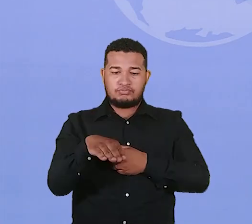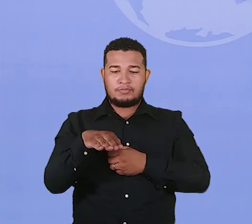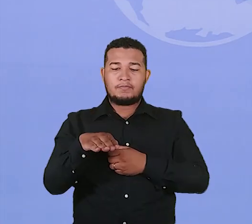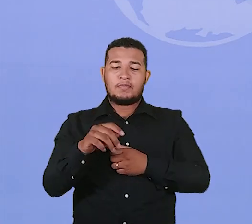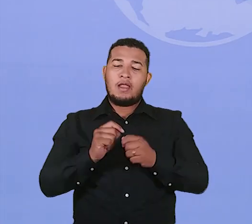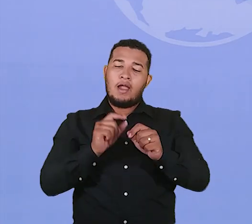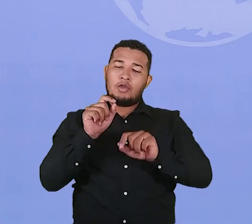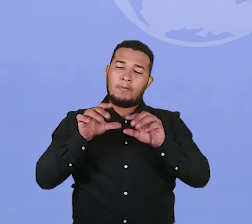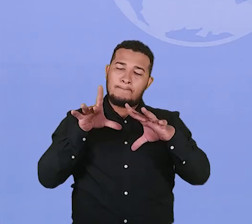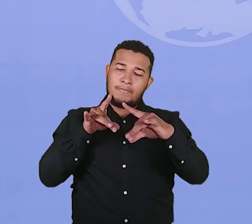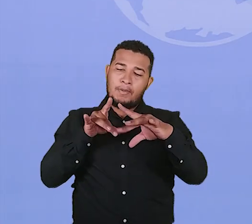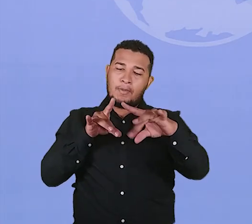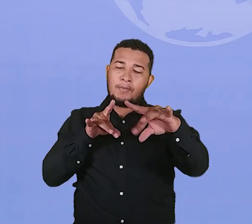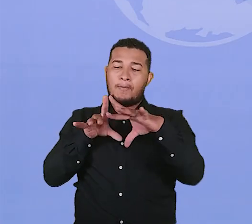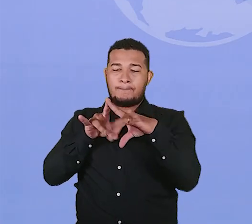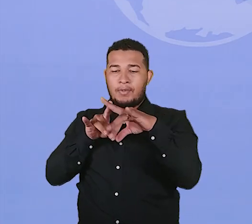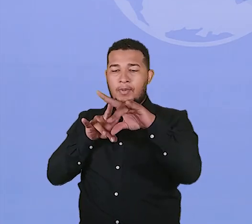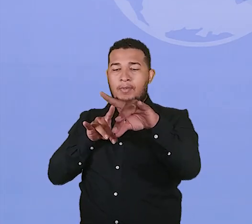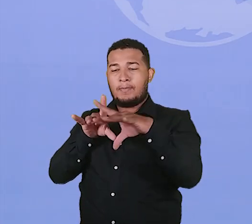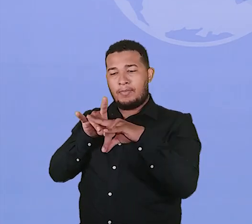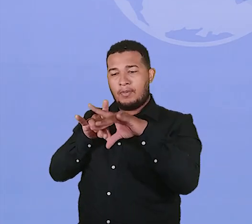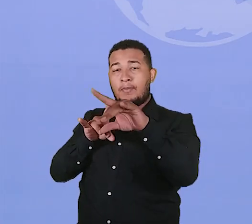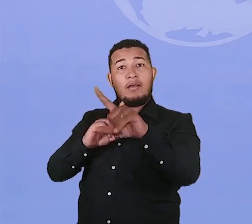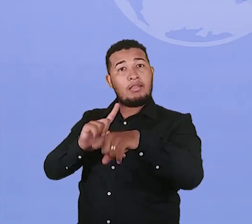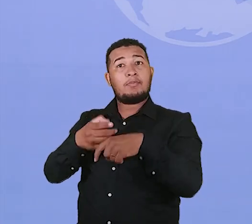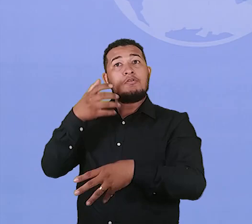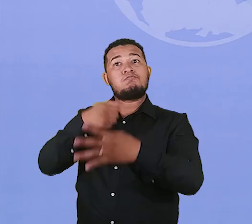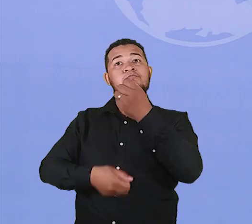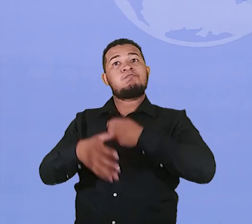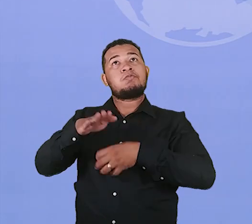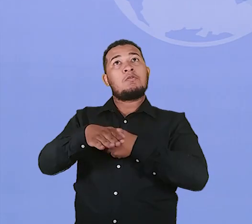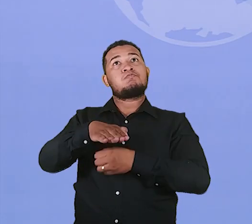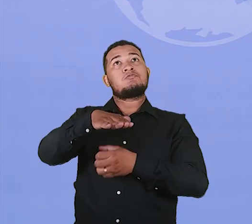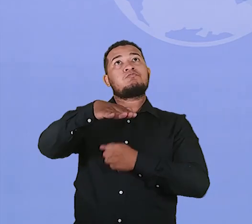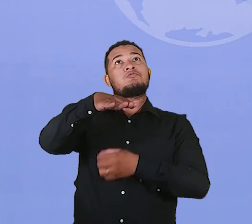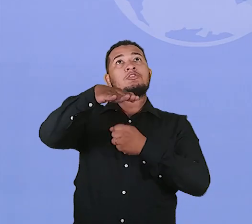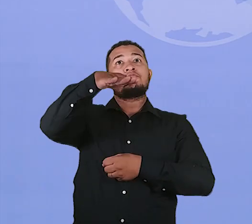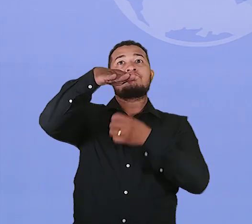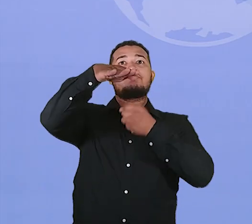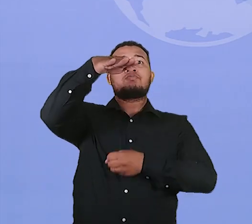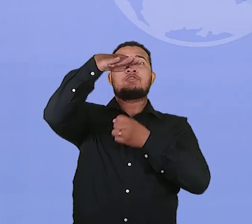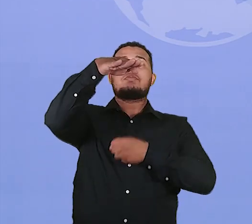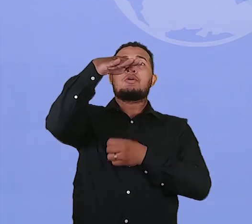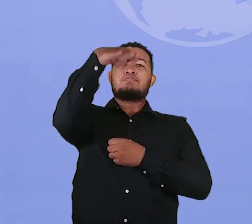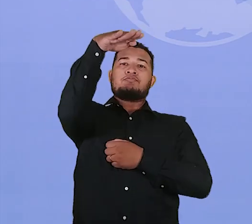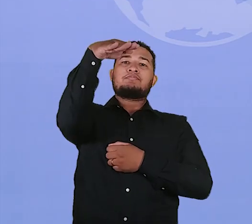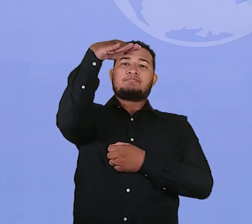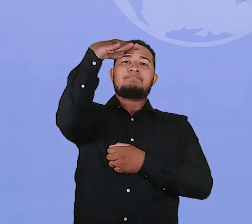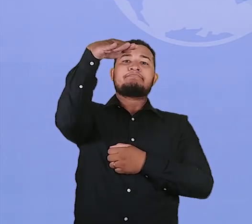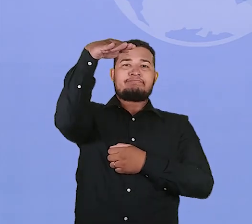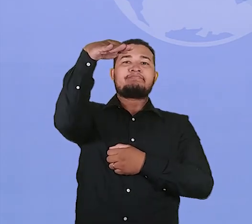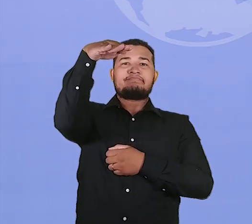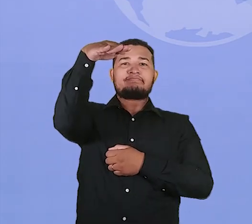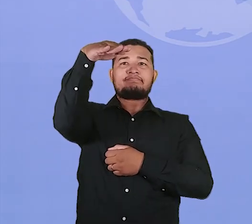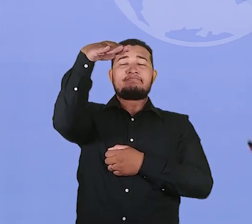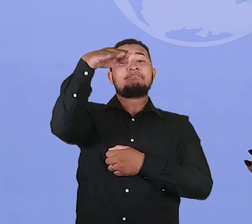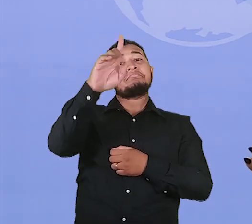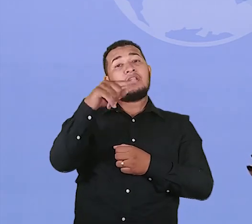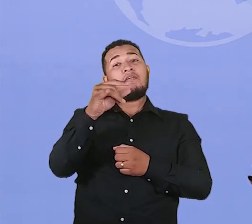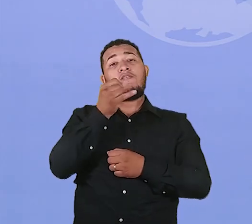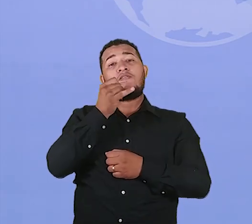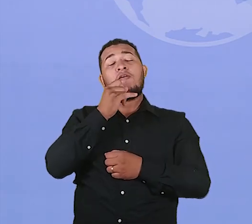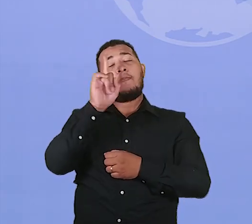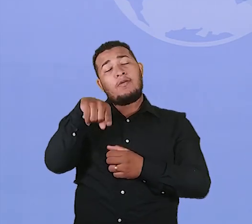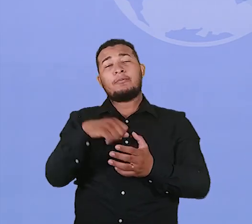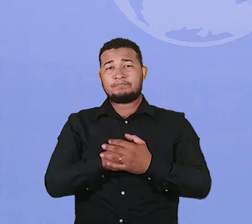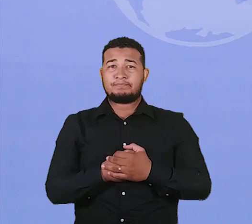e puxa para baixo lembra da inversão de sentido puxa para baixo para o varal subir é